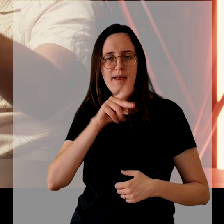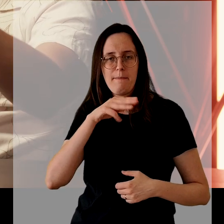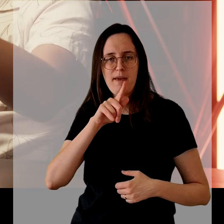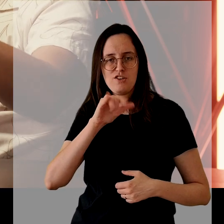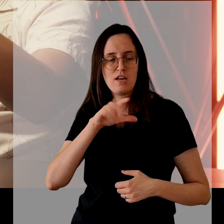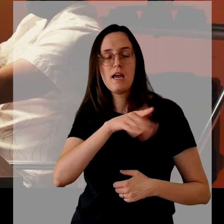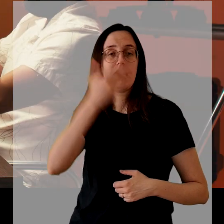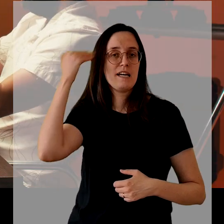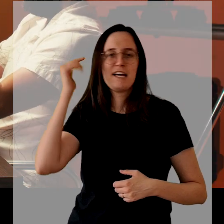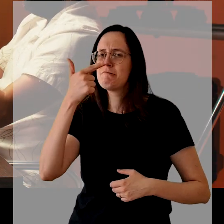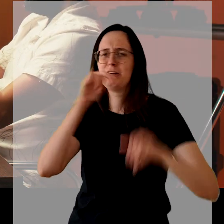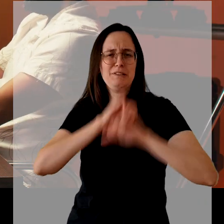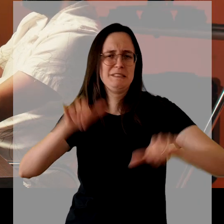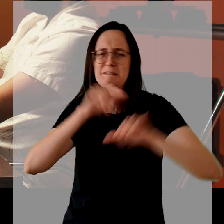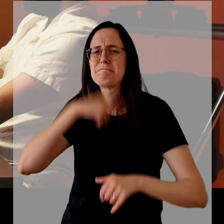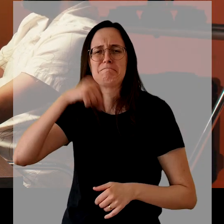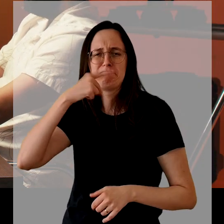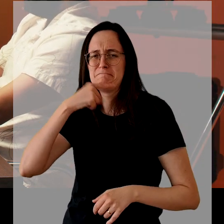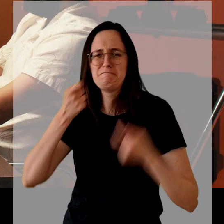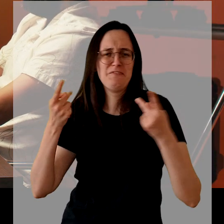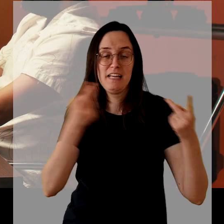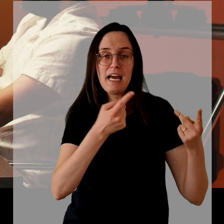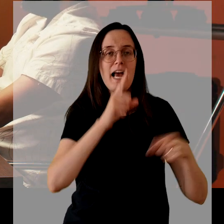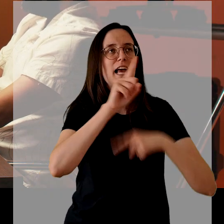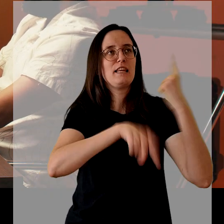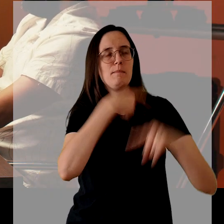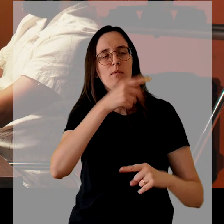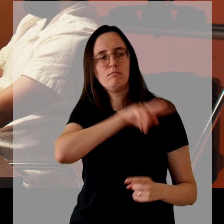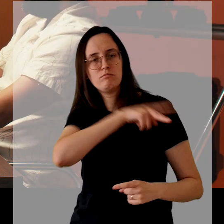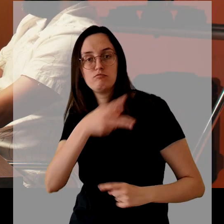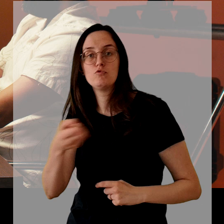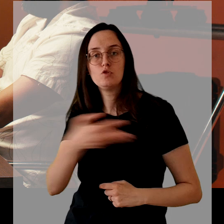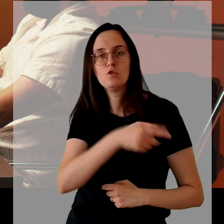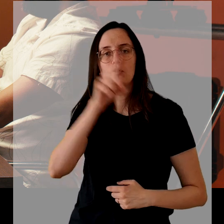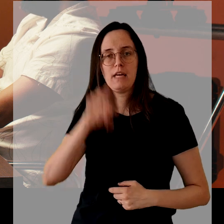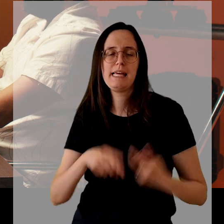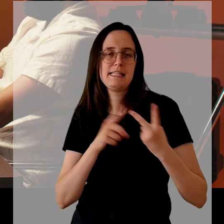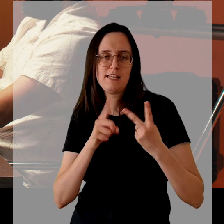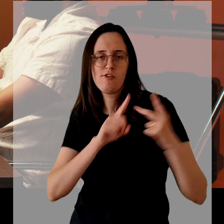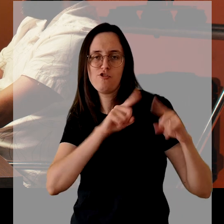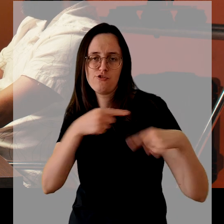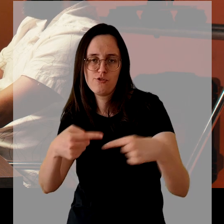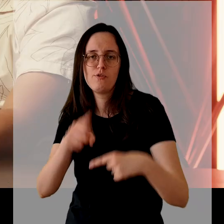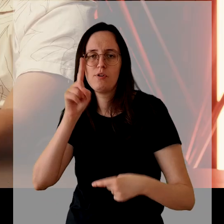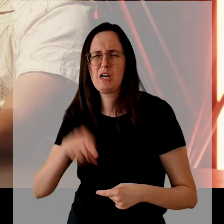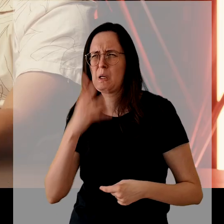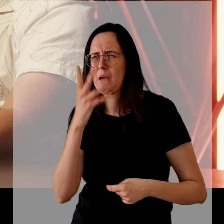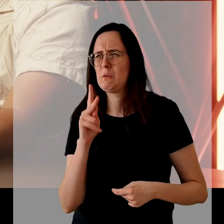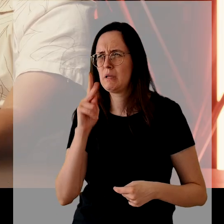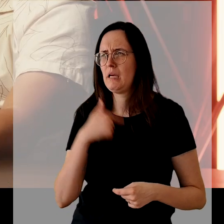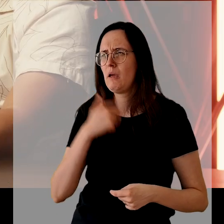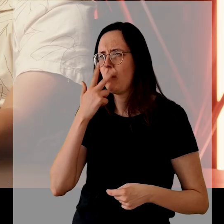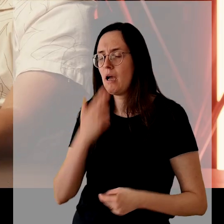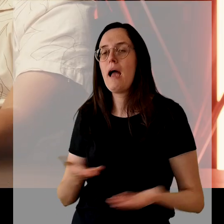Ursa gigante que não teve nenhum sucesso de mercado. Depois eles soltaram uma segunda geração, que era